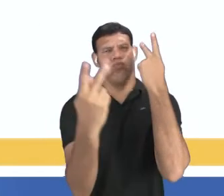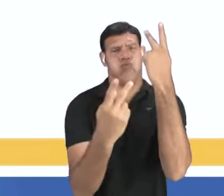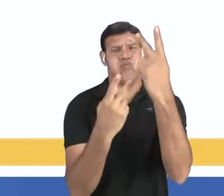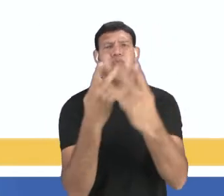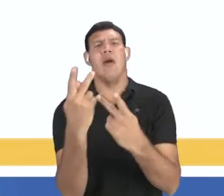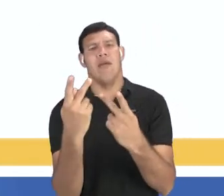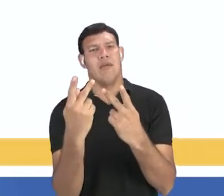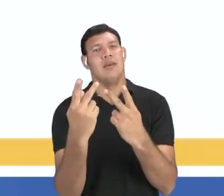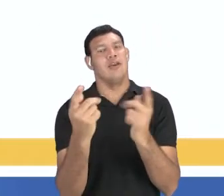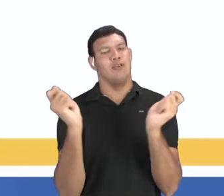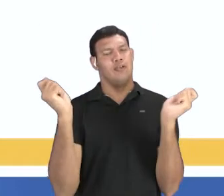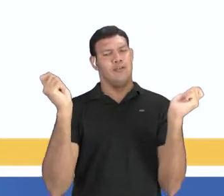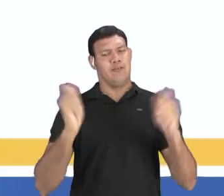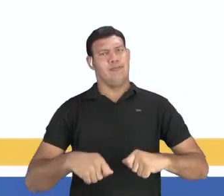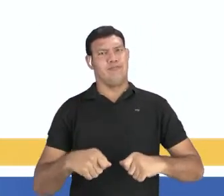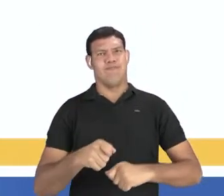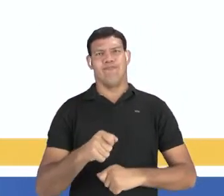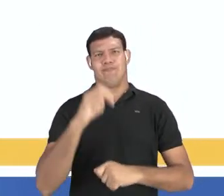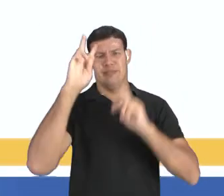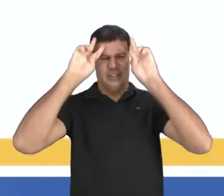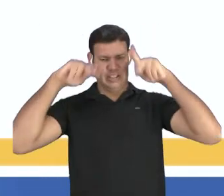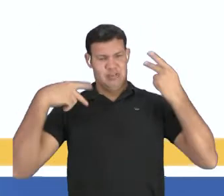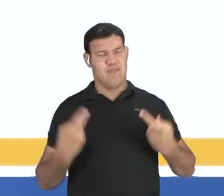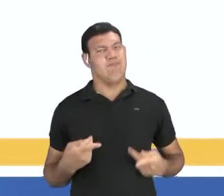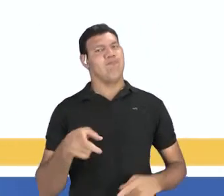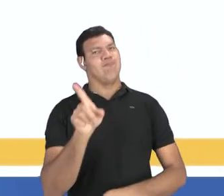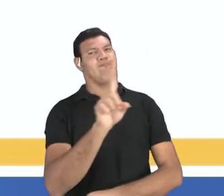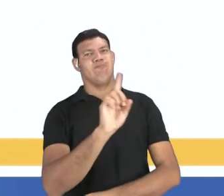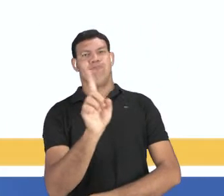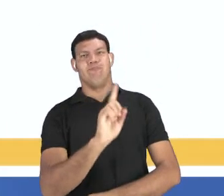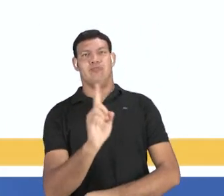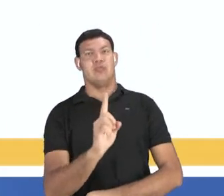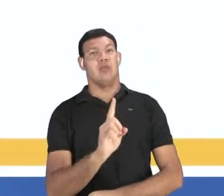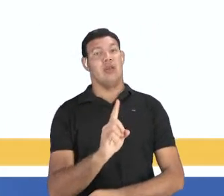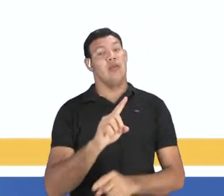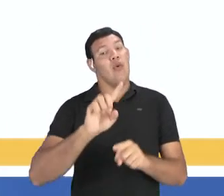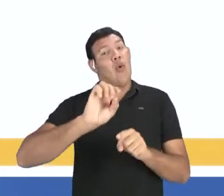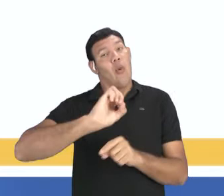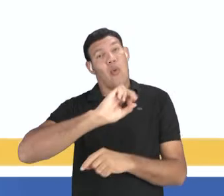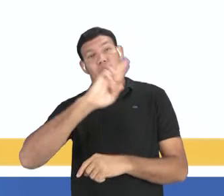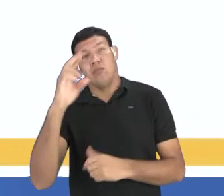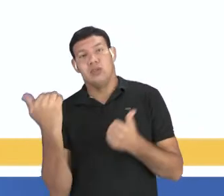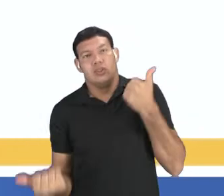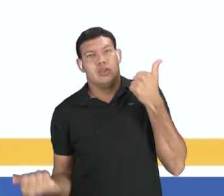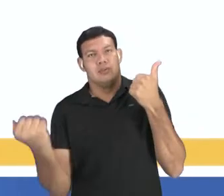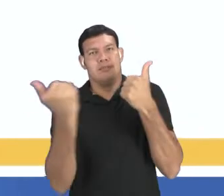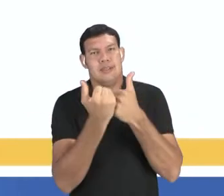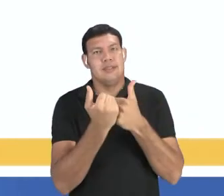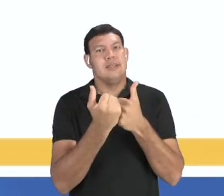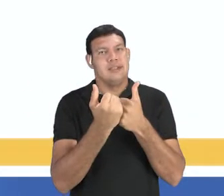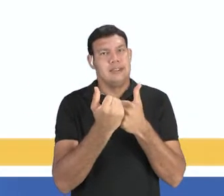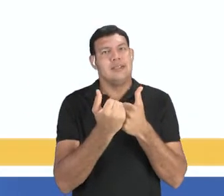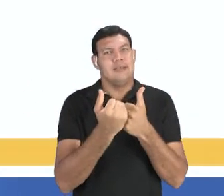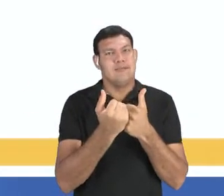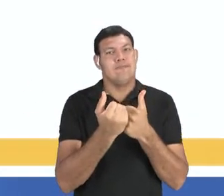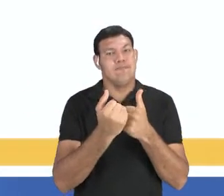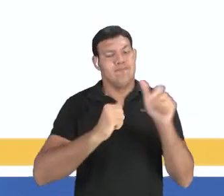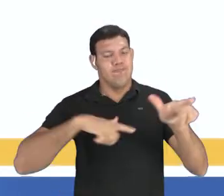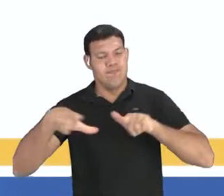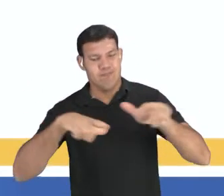humano não conseguiria o ou substituindo o trabalho de várias pessoas né então foi uma peça fundamental